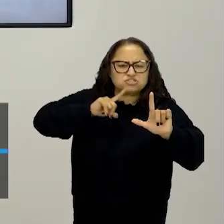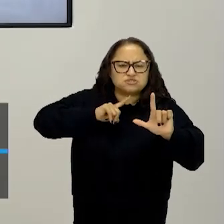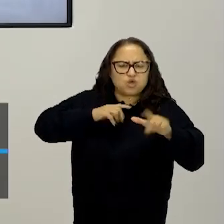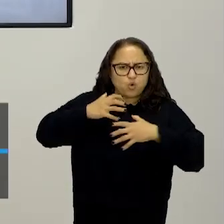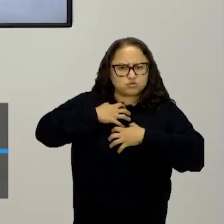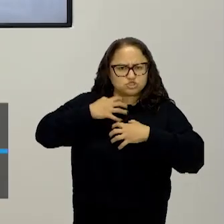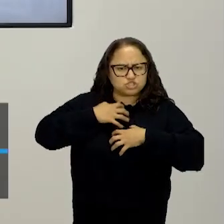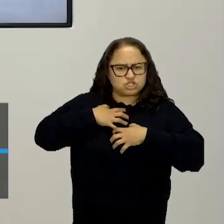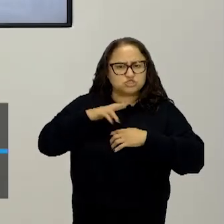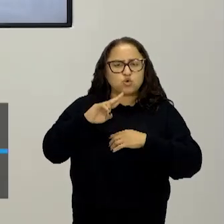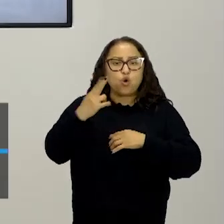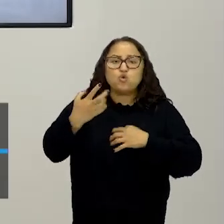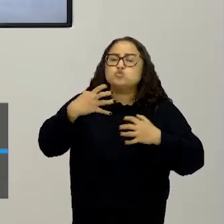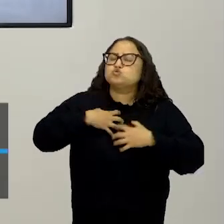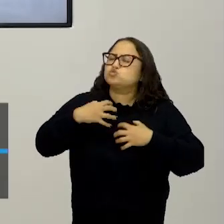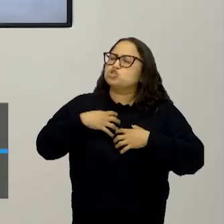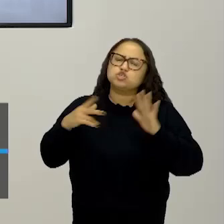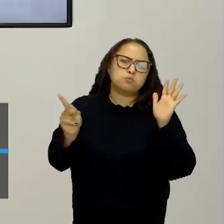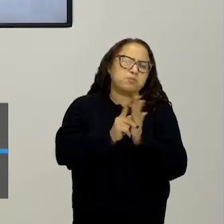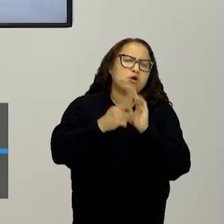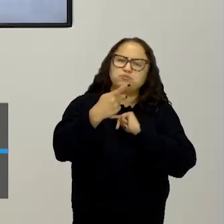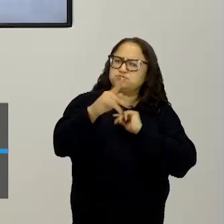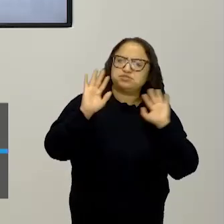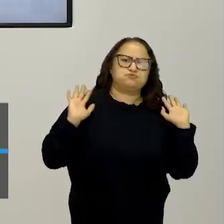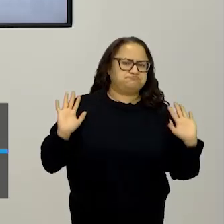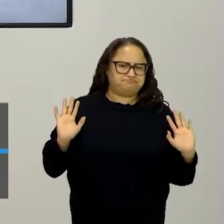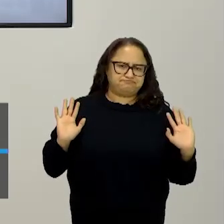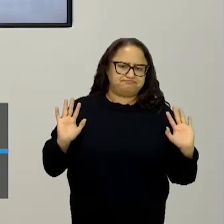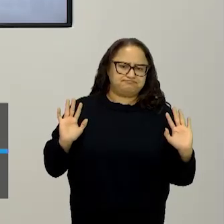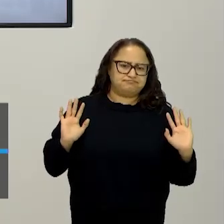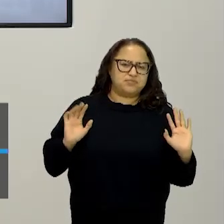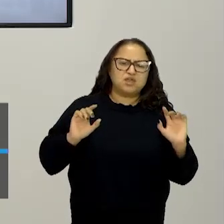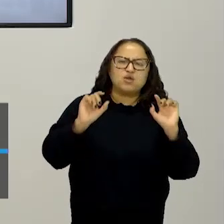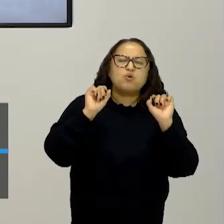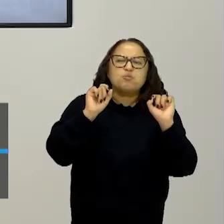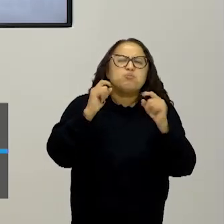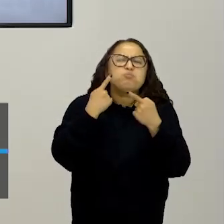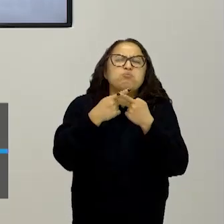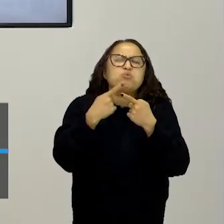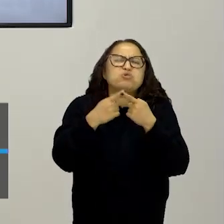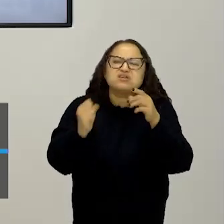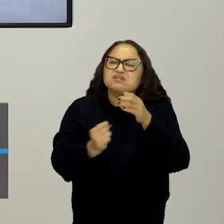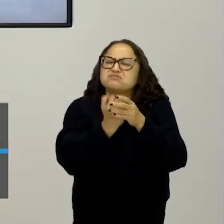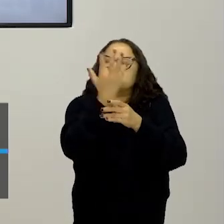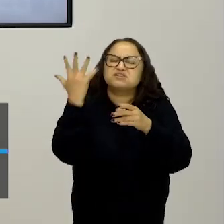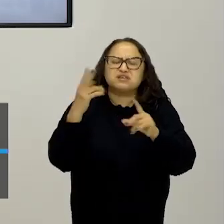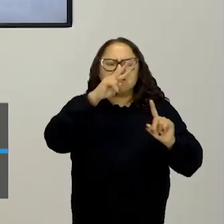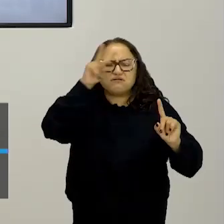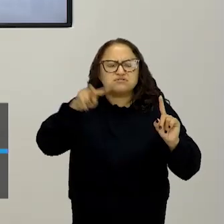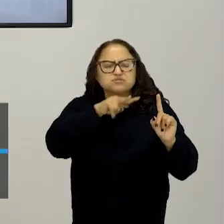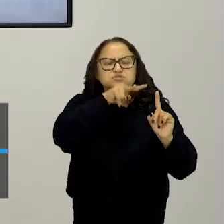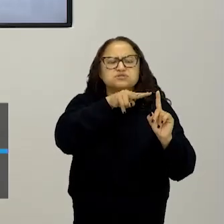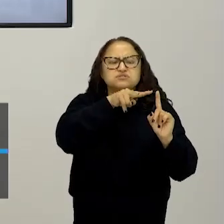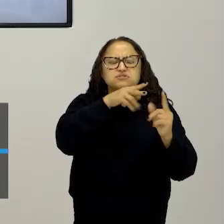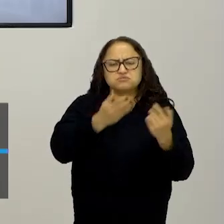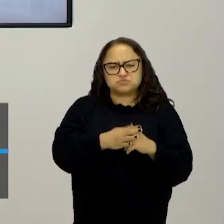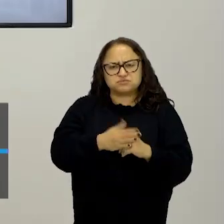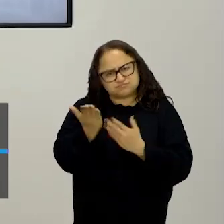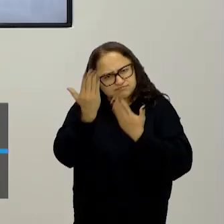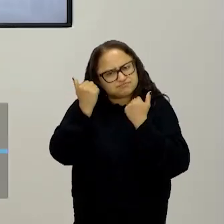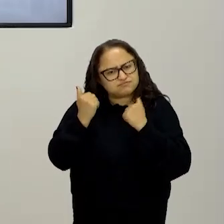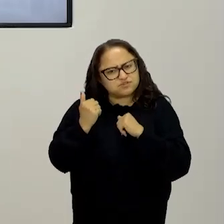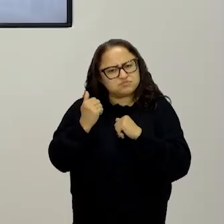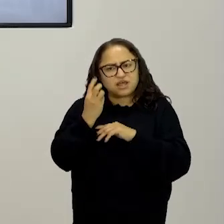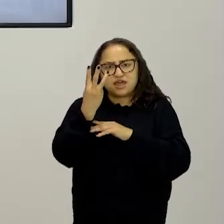formas, ou da maneira que você queira responder aí, para poder colocar Why do we create stereotypes? Por que a gente cria os estereótipos? Manda para a gente em